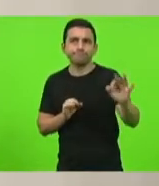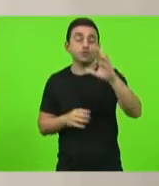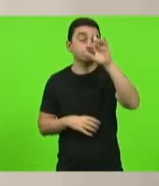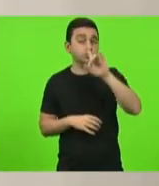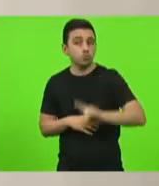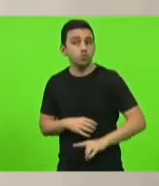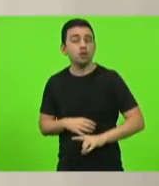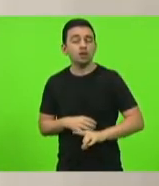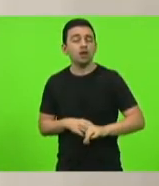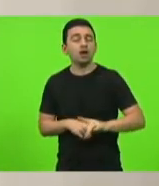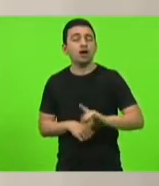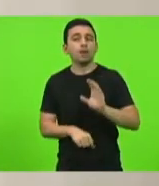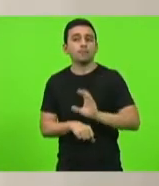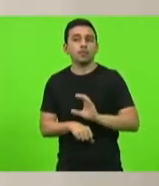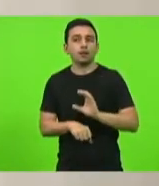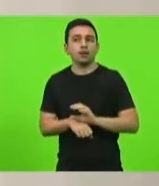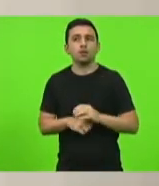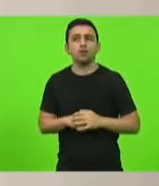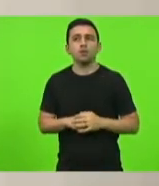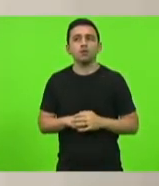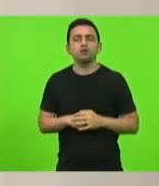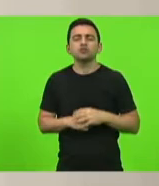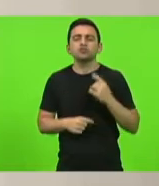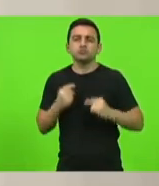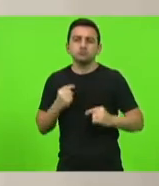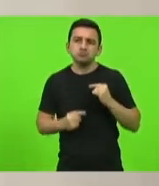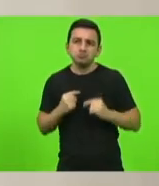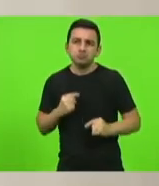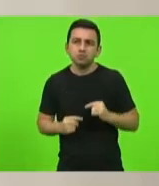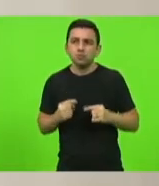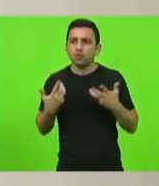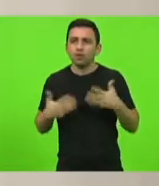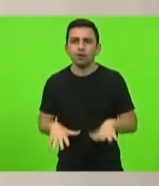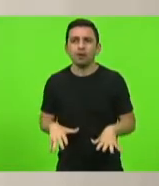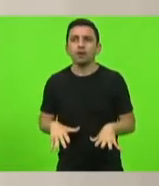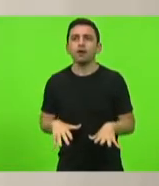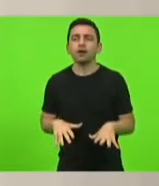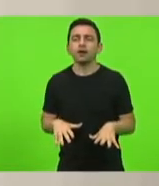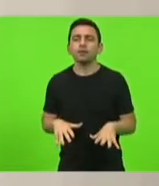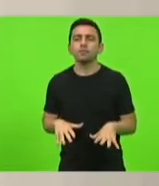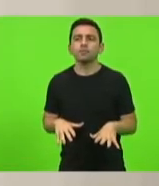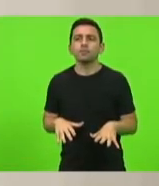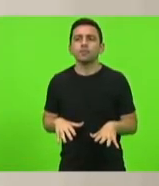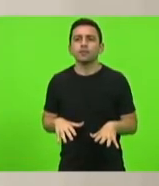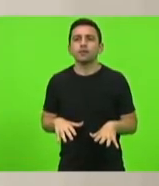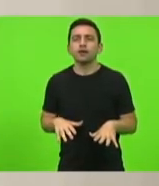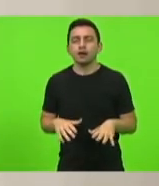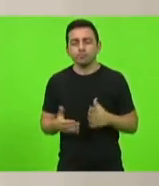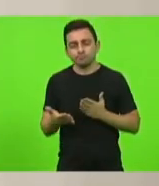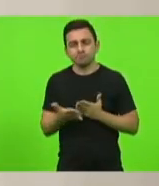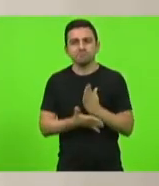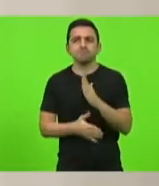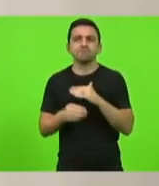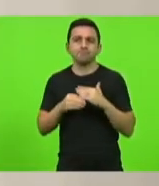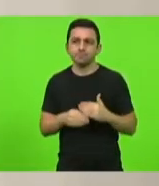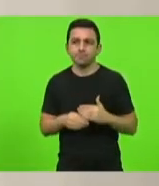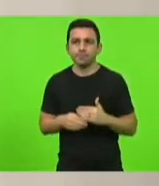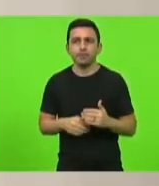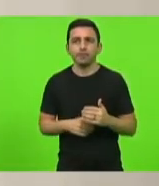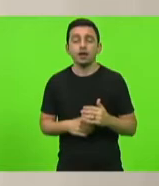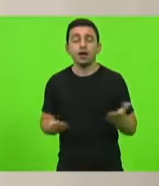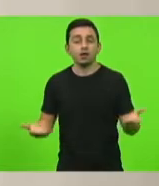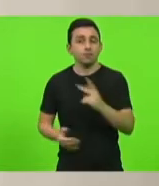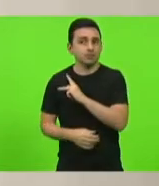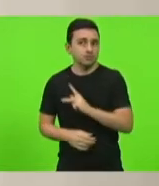em discussão. Não havendo quem queira discutir em votação, deputados que aprovam, permaneçam como se encontra. Aprovado por unanimidade. Esta